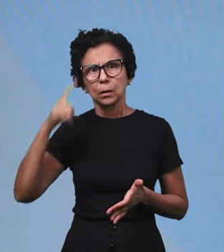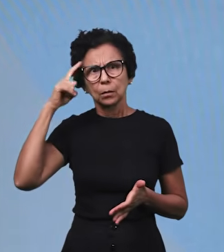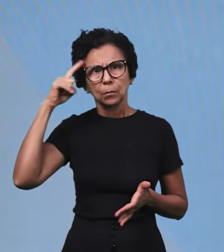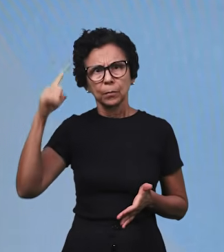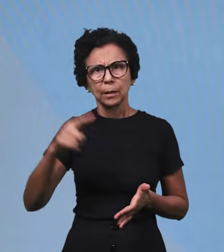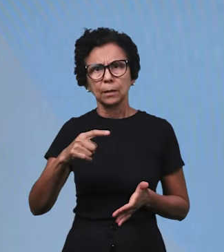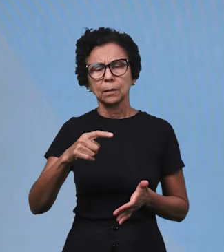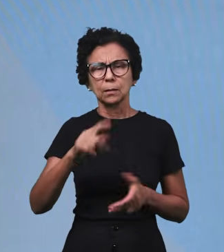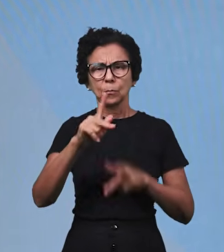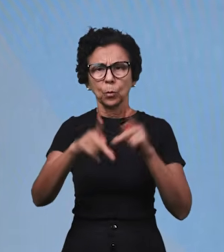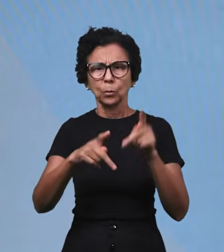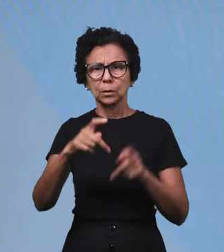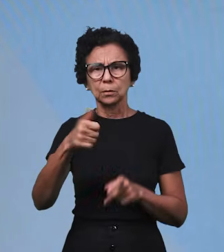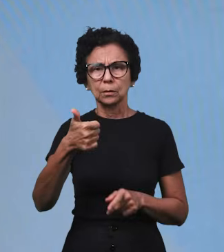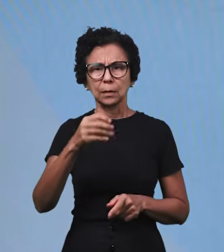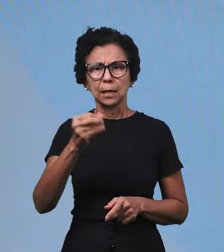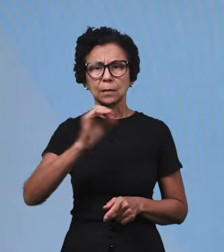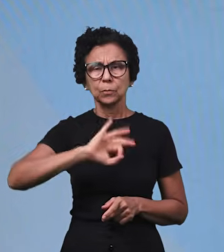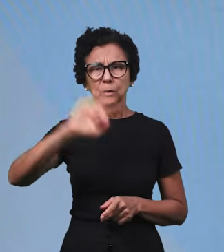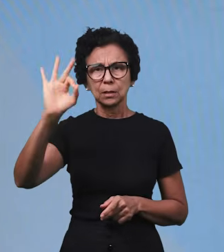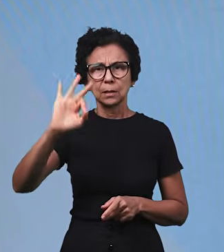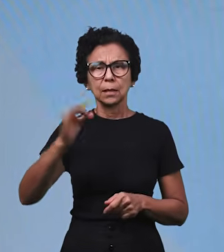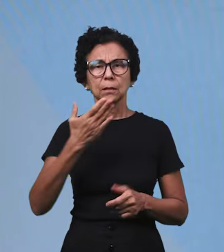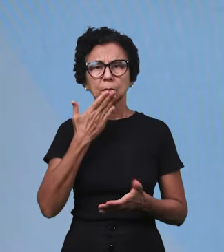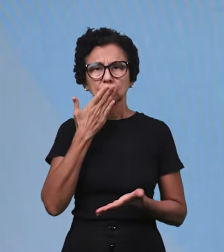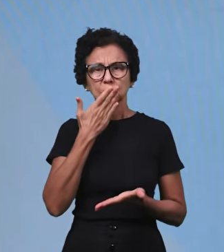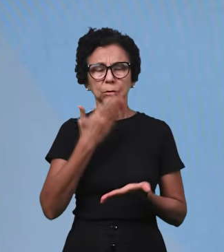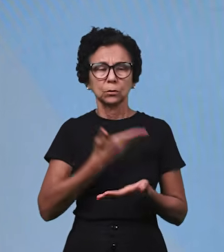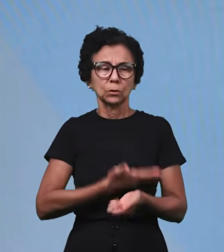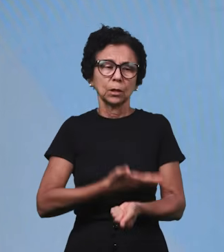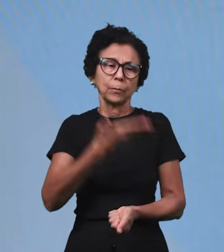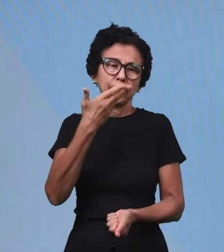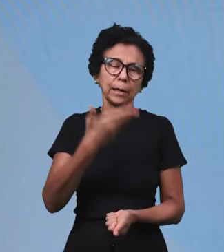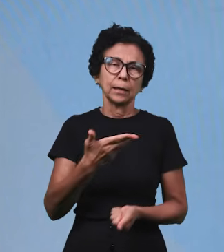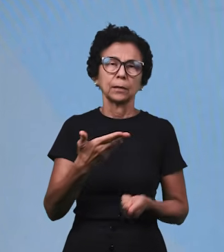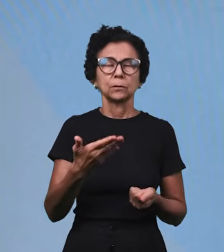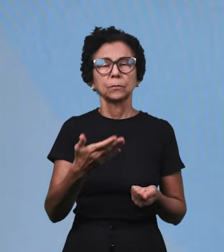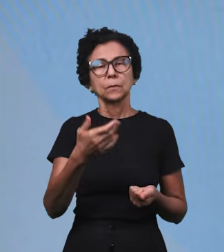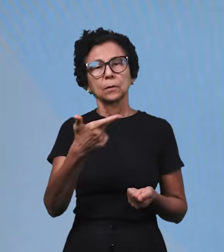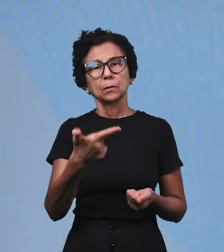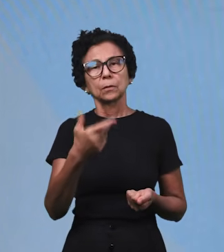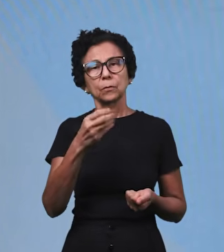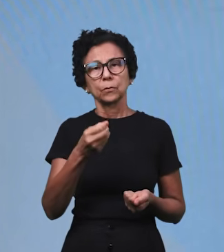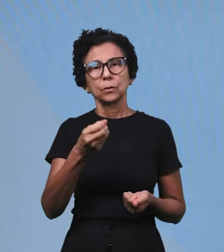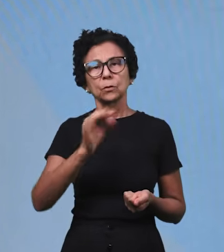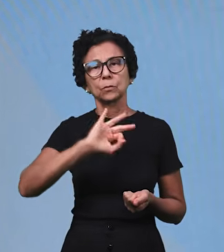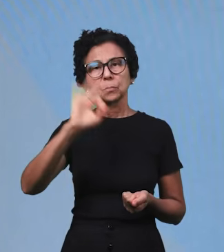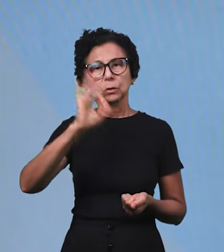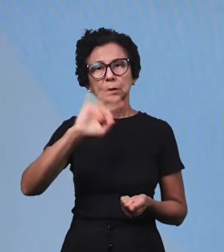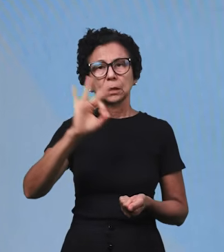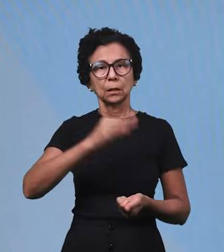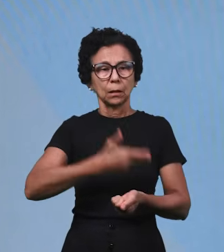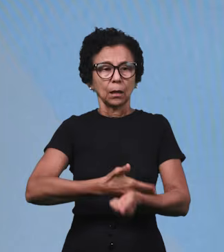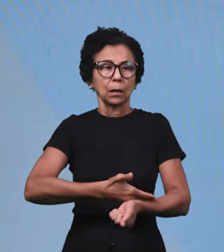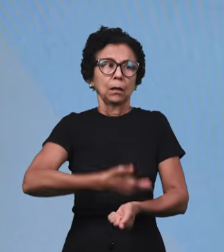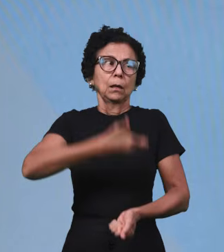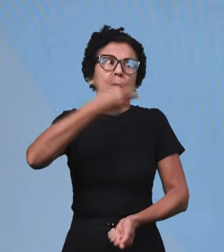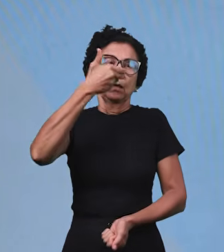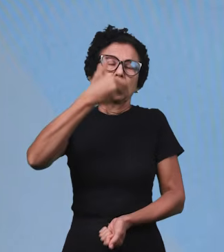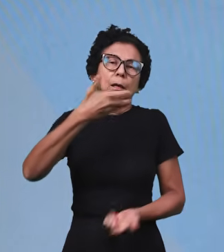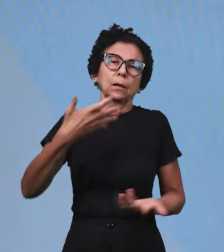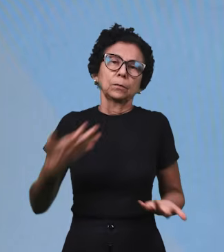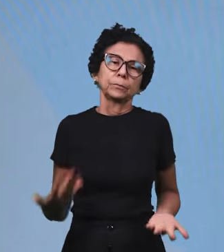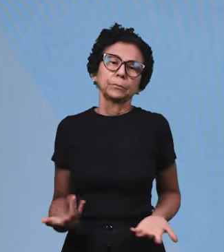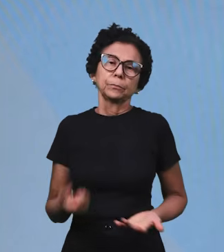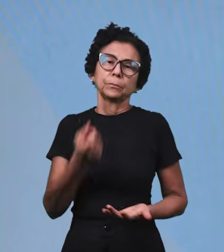imagina, 10% da população tem diabetes, 20% da população, 25% tem hipertensão arterial.